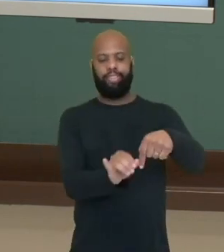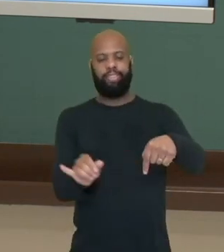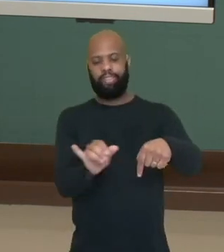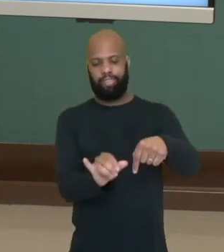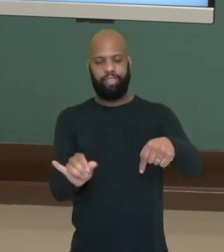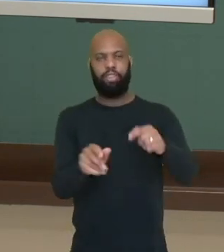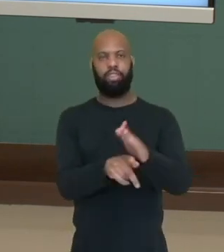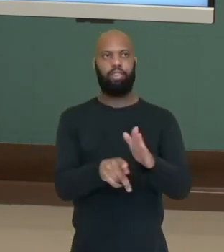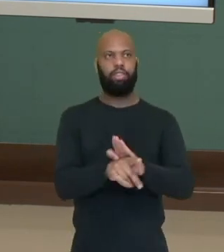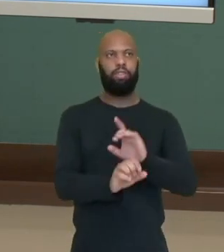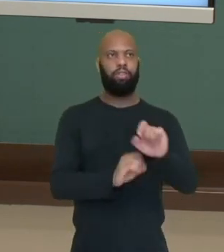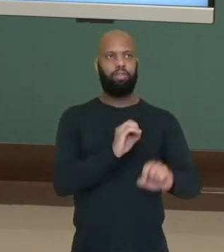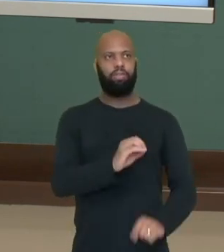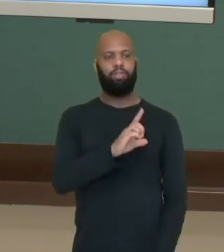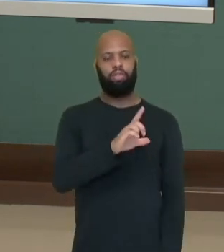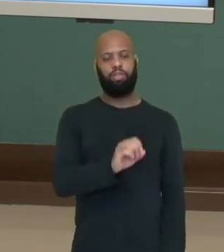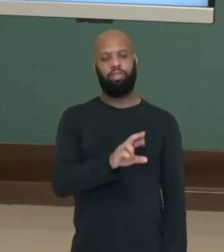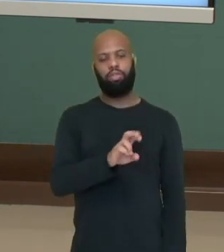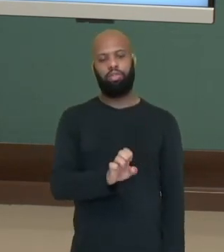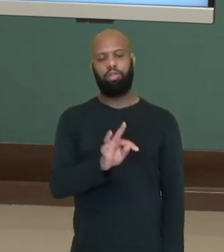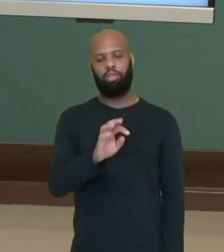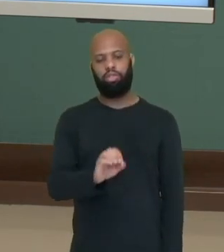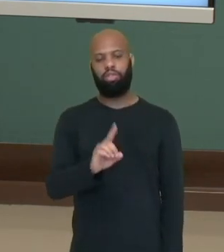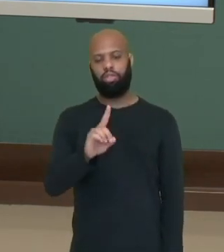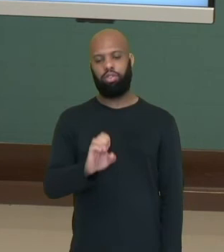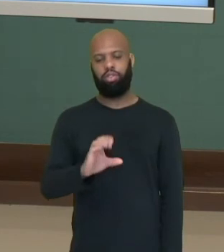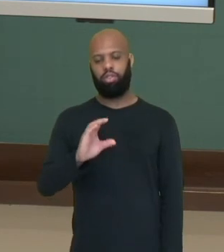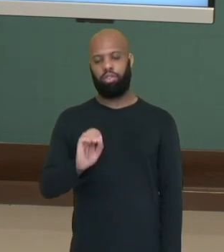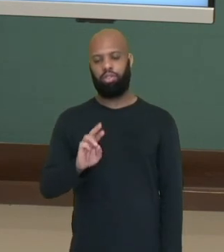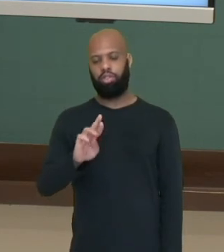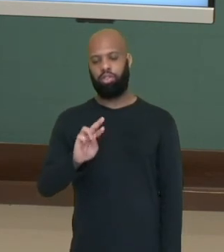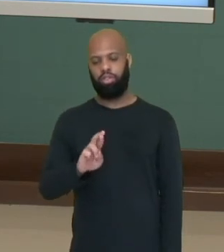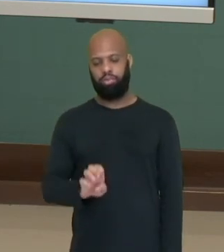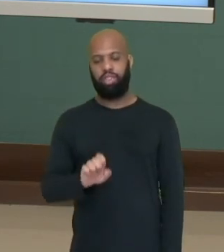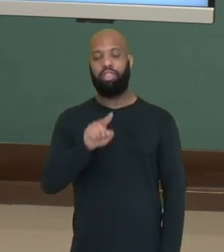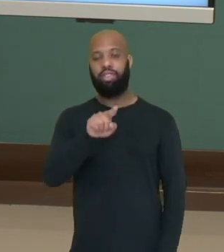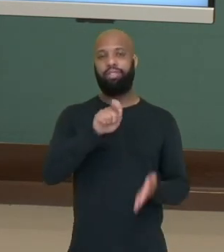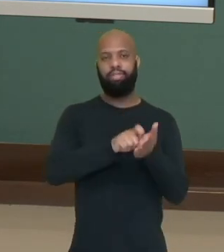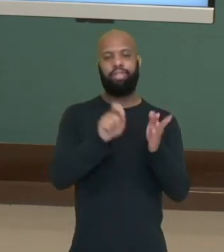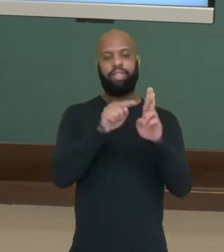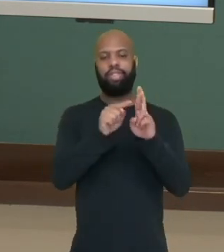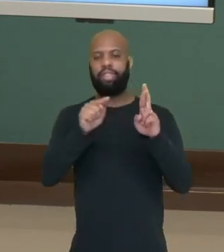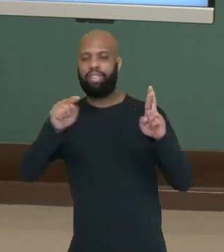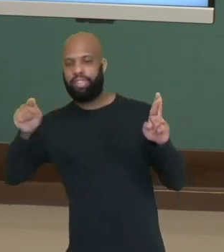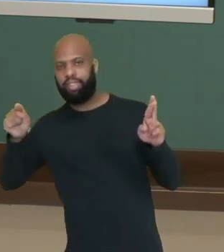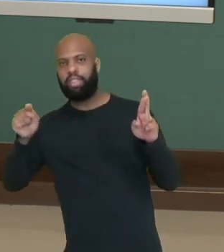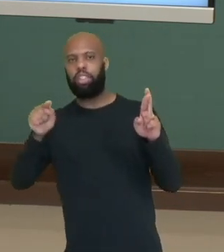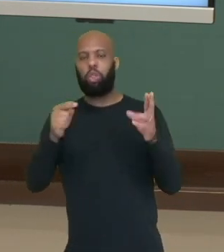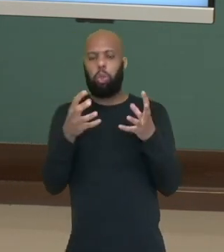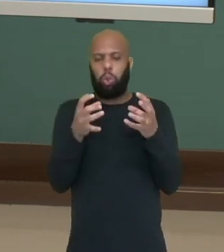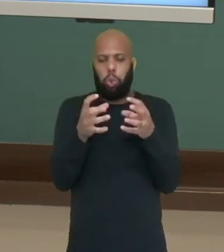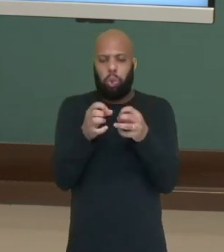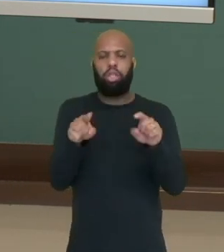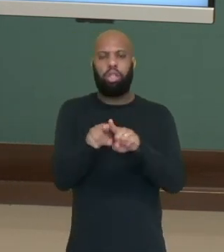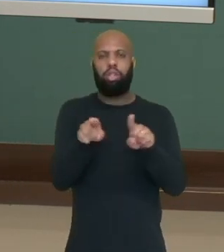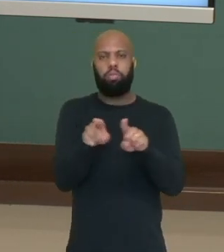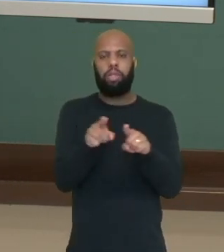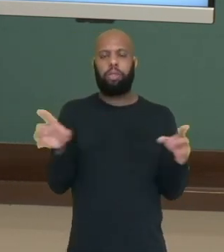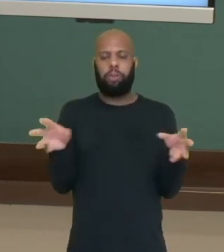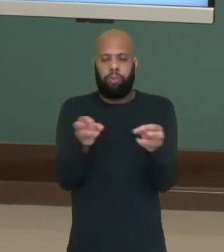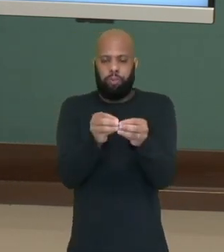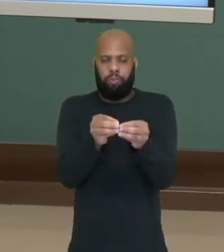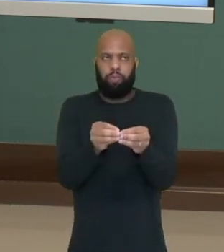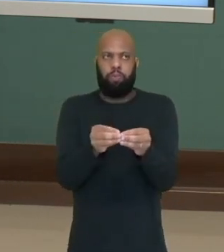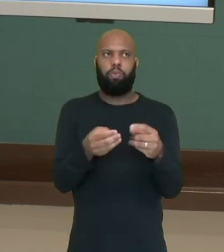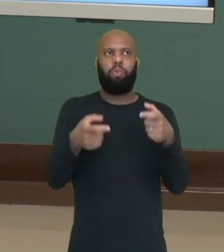cobre 2. Com relação a esse processo, escreva as reações de oxidação e redução. Preste atenção aqui, onde ele está